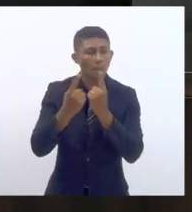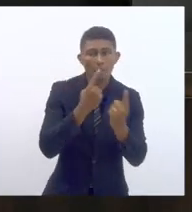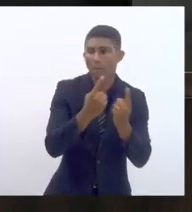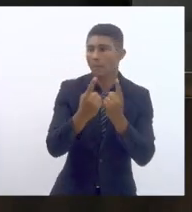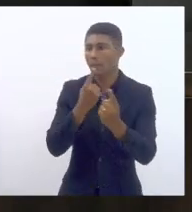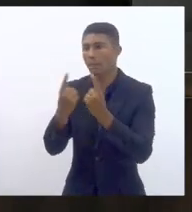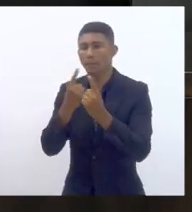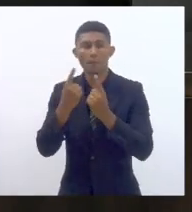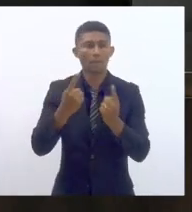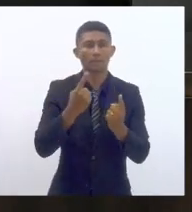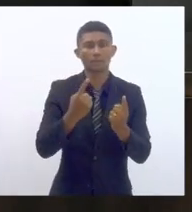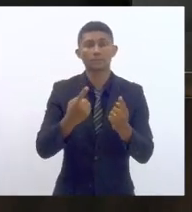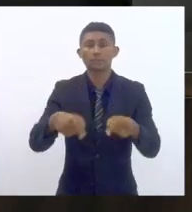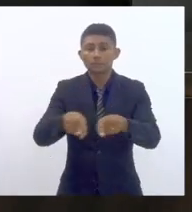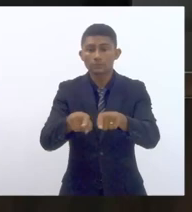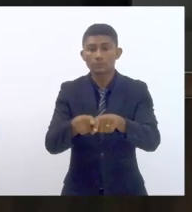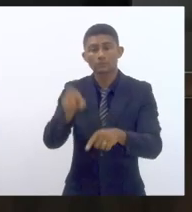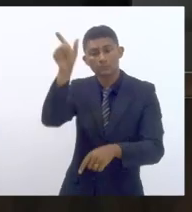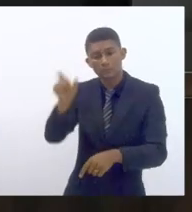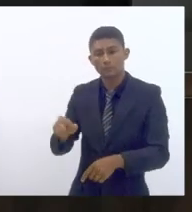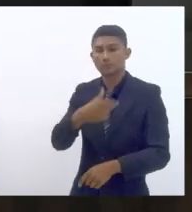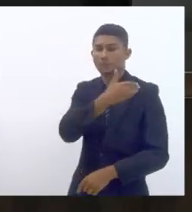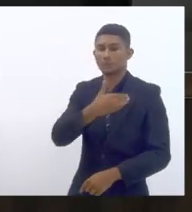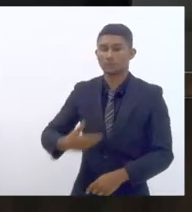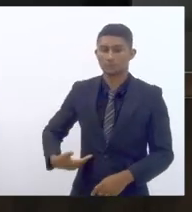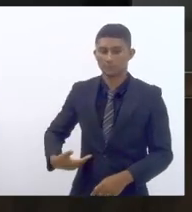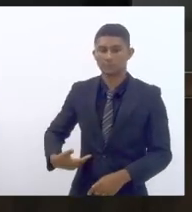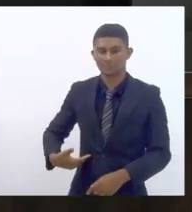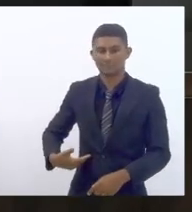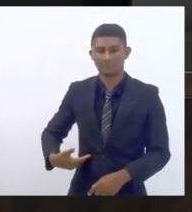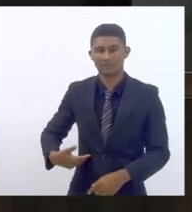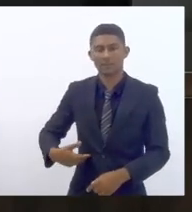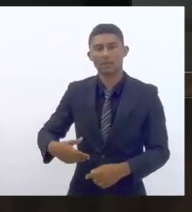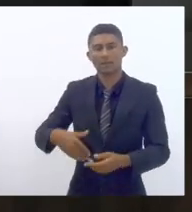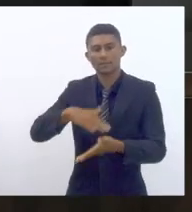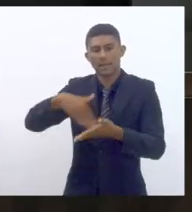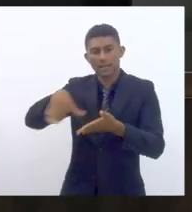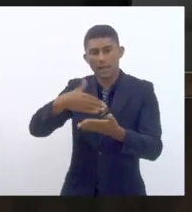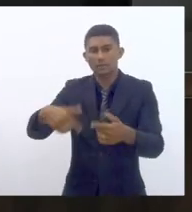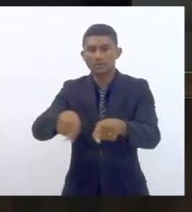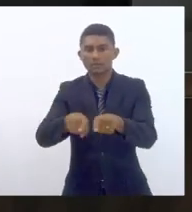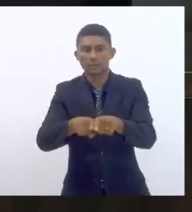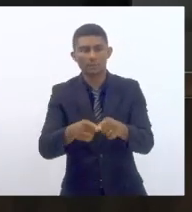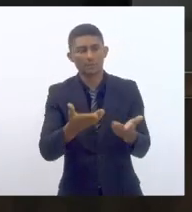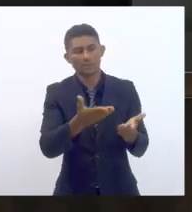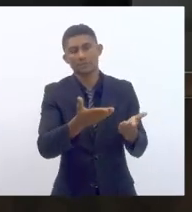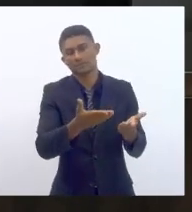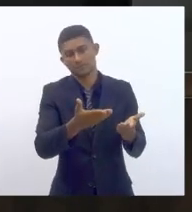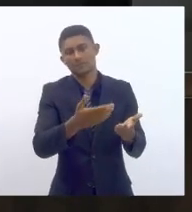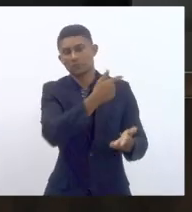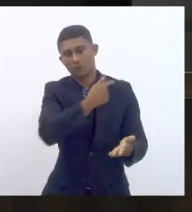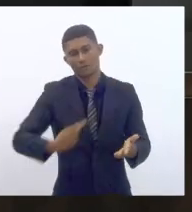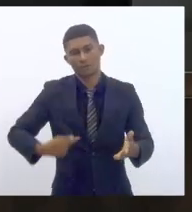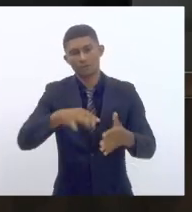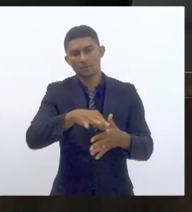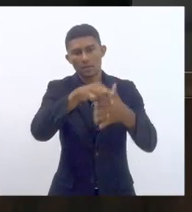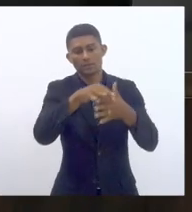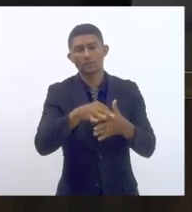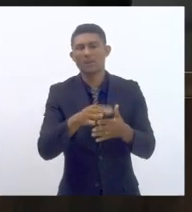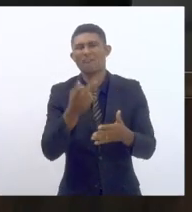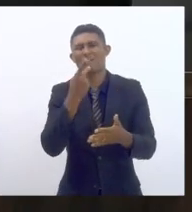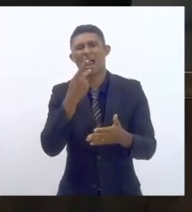dialogando com o secretário e com o líder do governo. Dizer que não quer isso ou aquilo, infelizmente, não pode ser dessa